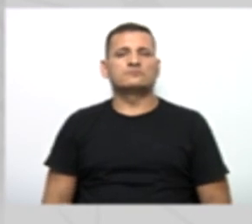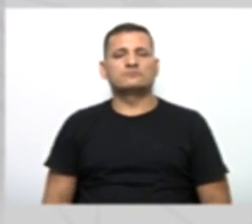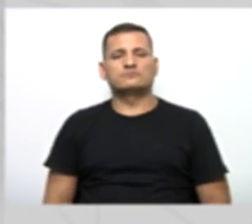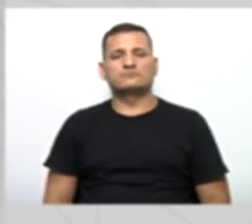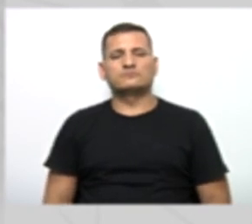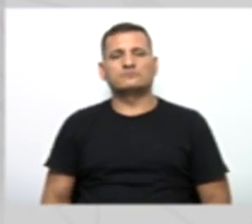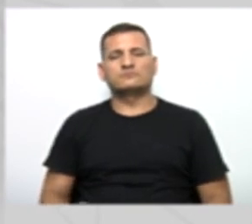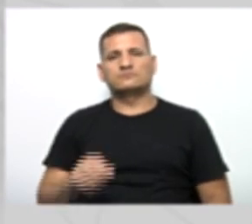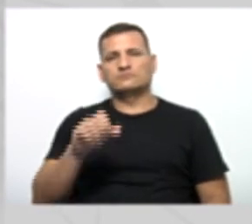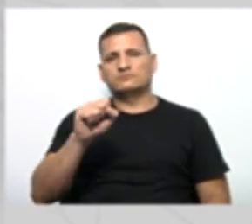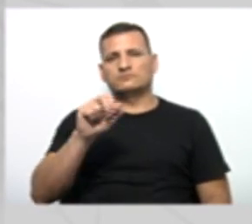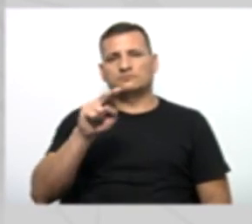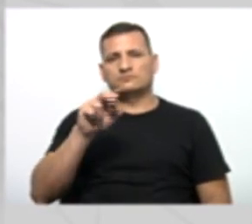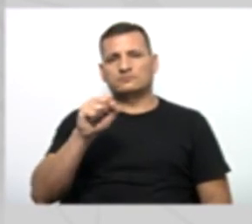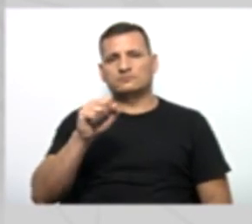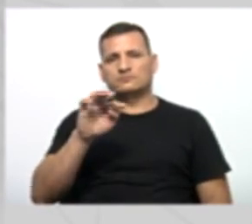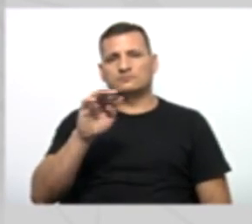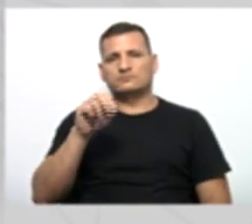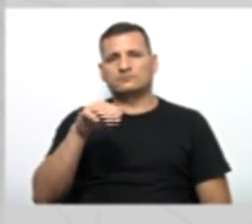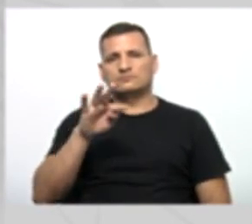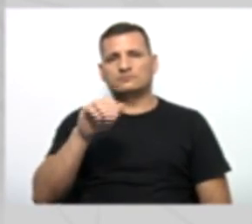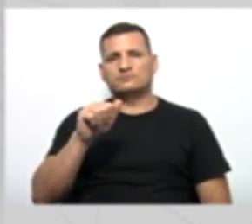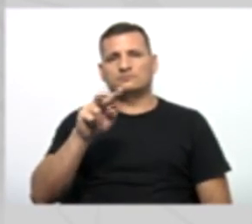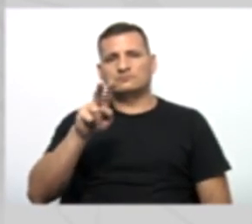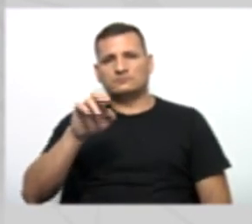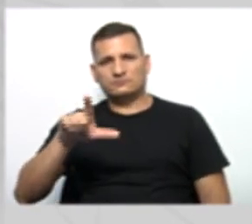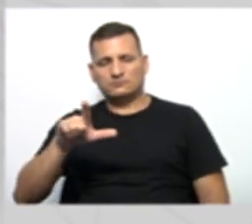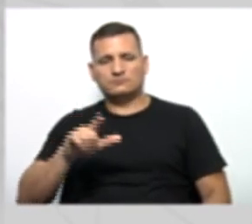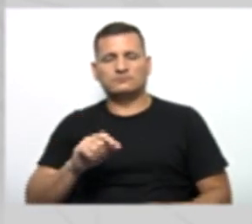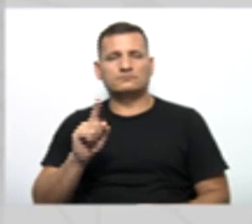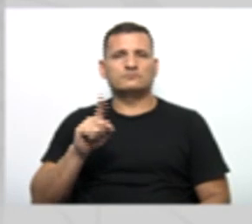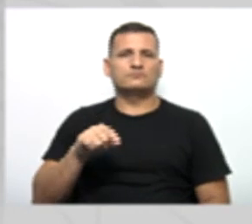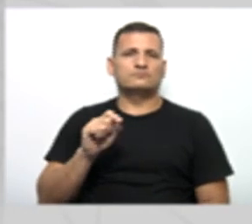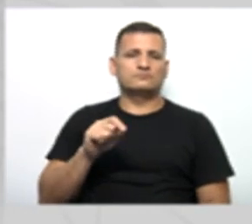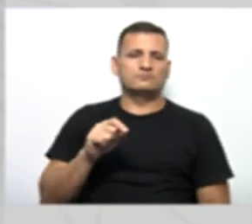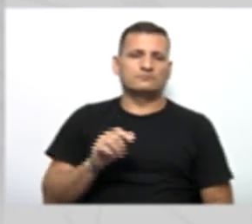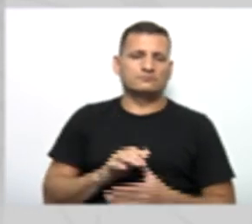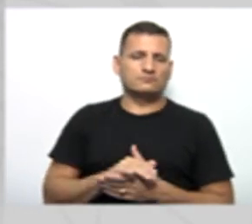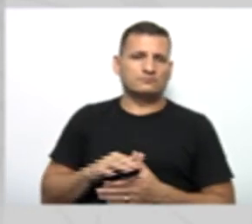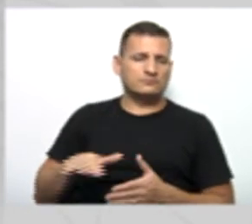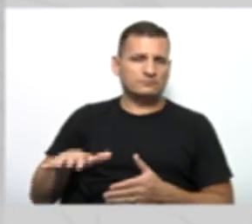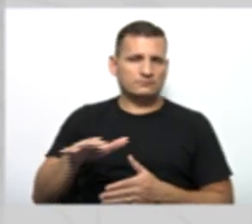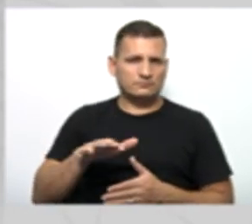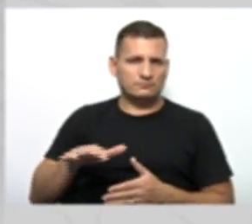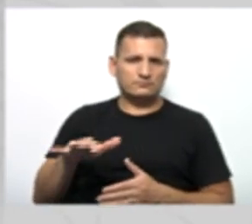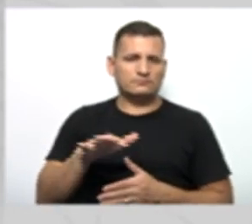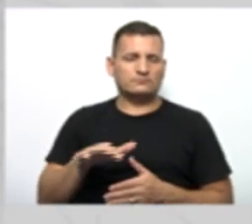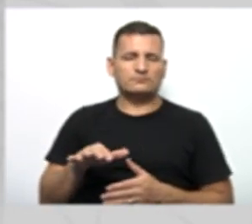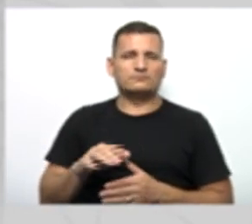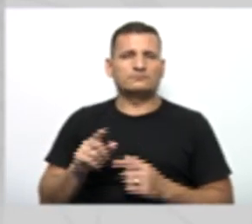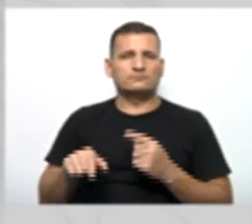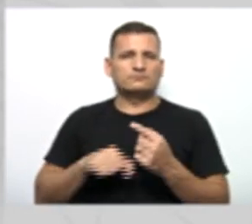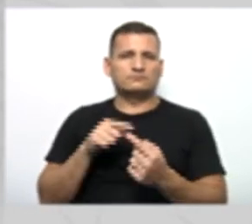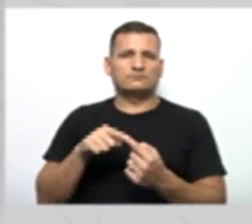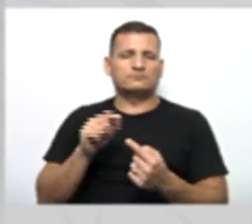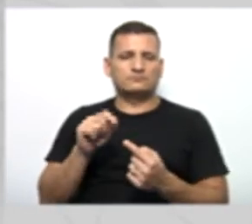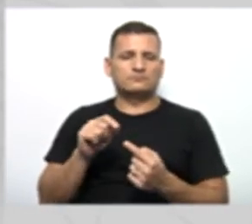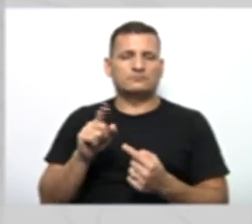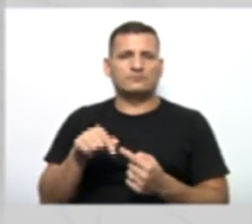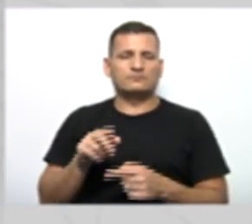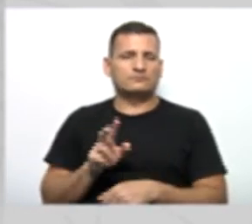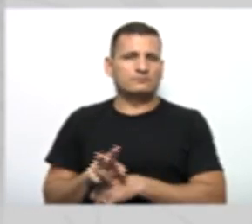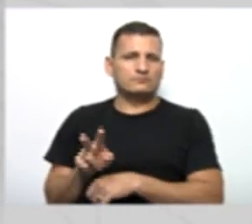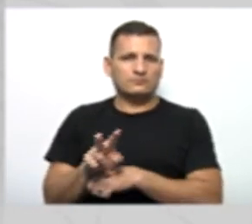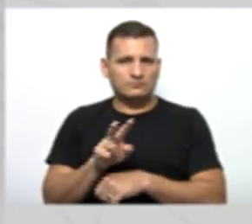As unidades de uso sustentável são espaços cujo objetivo é compatibilizar a conservação